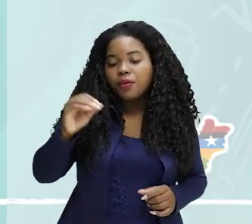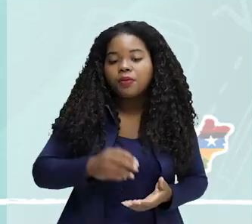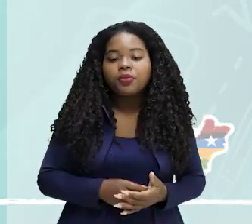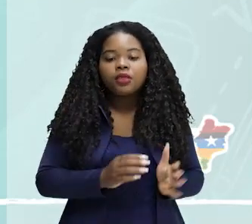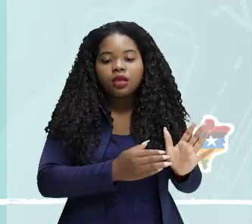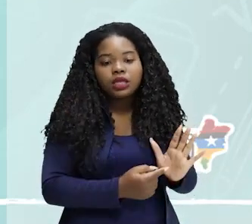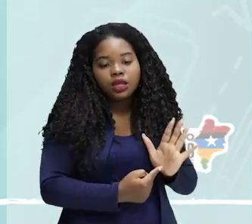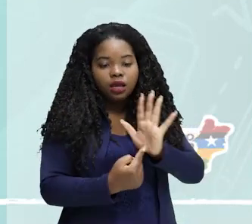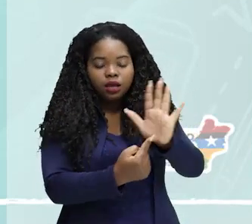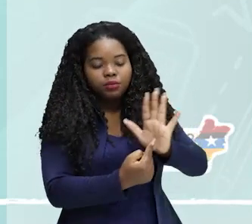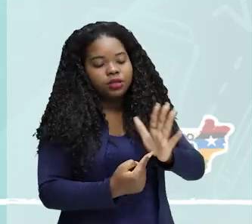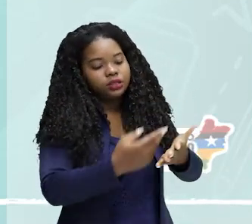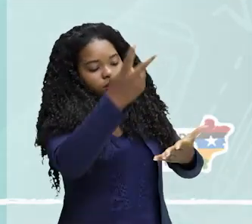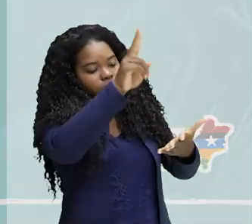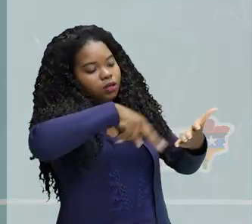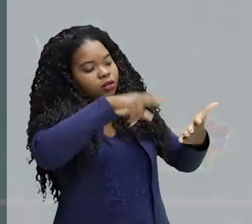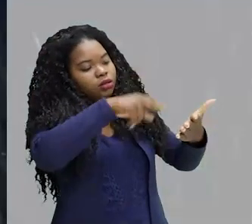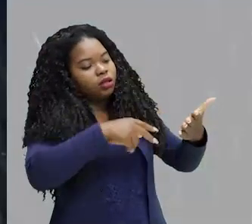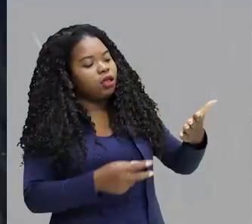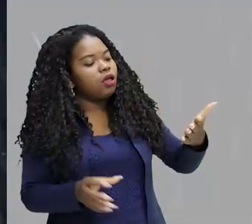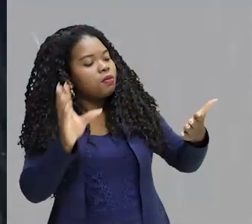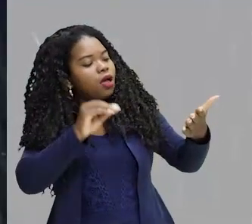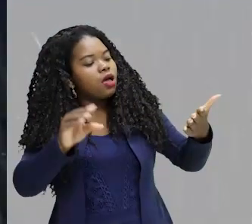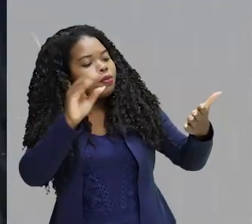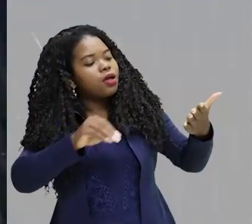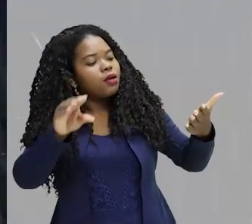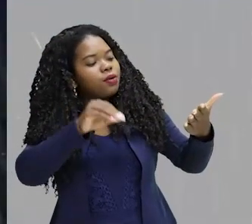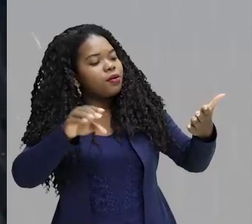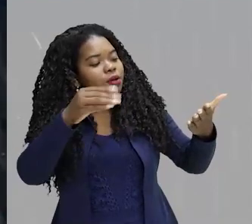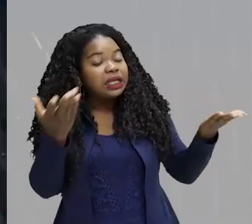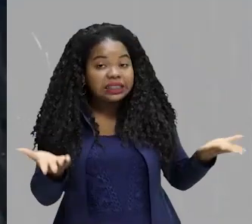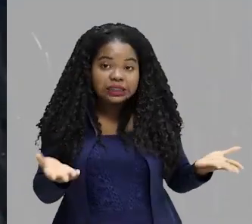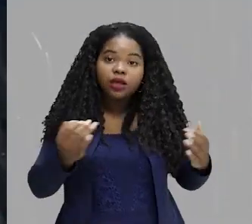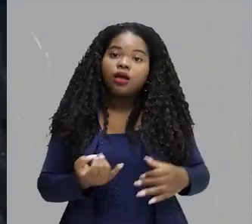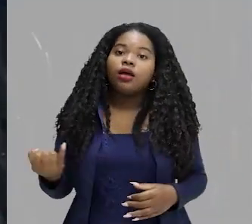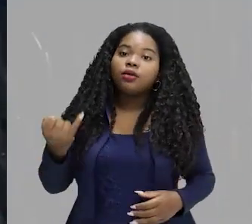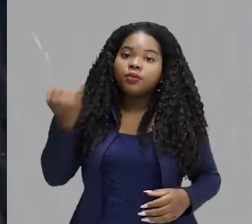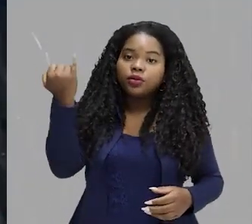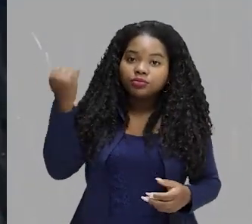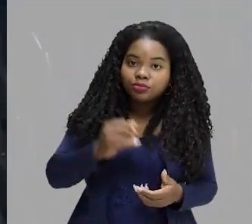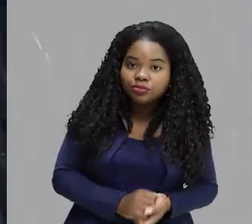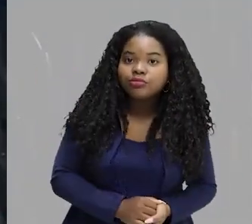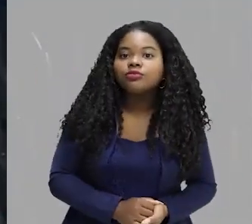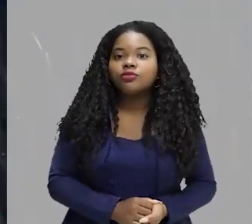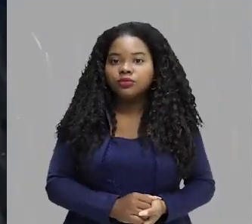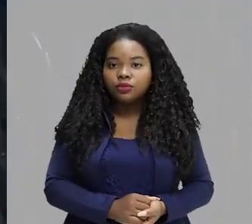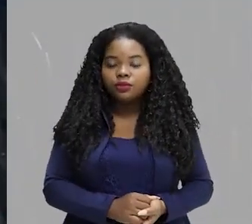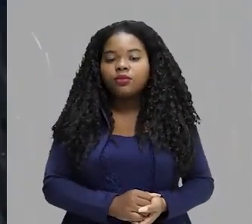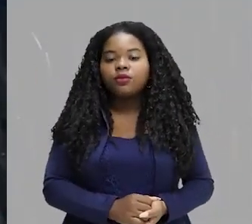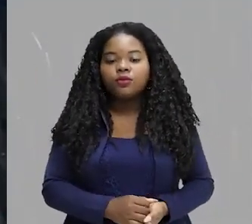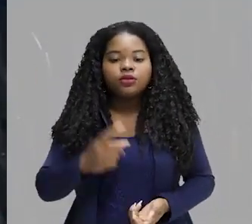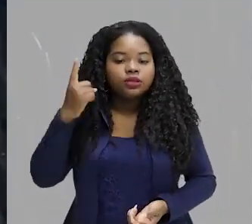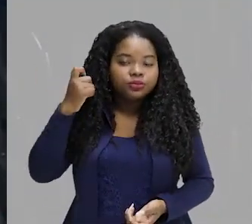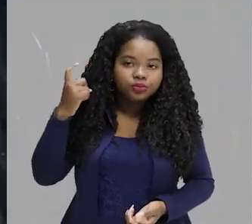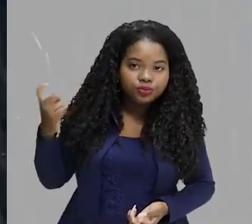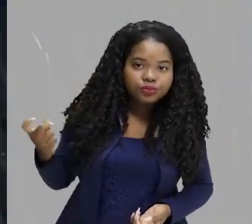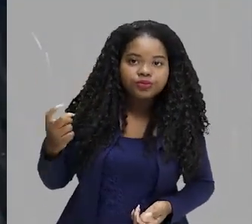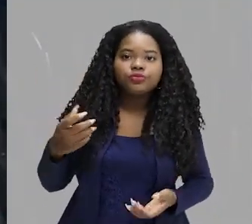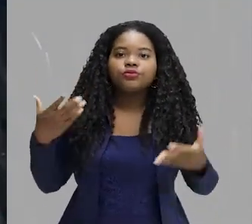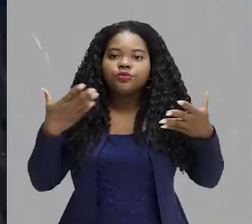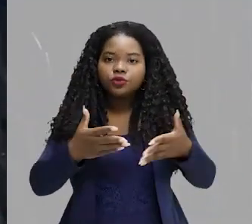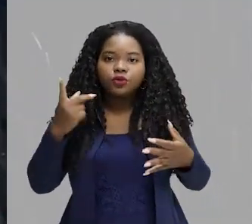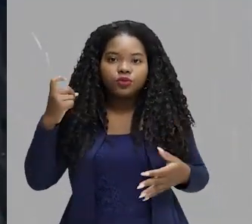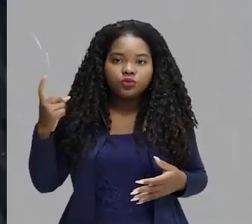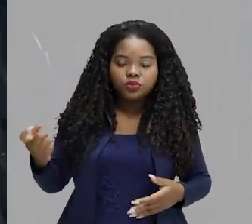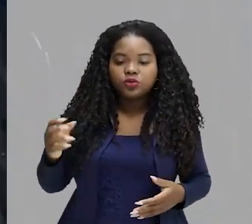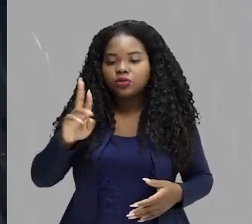apresentados oralmente. E por isso a importância de você ter essa demarcação da sonoridade, do som, do ritmo ou